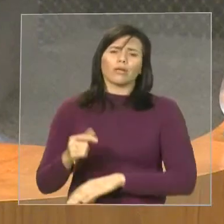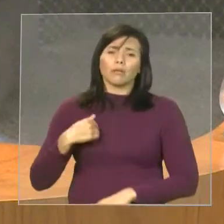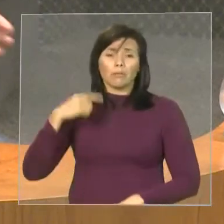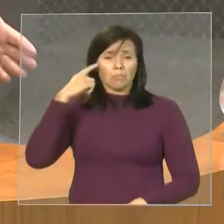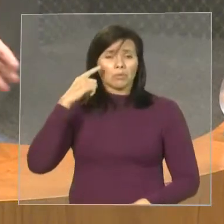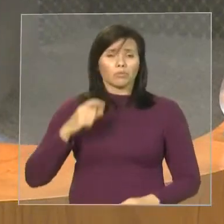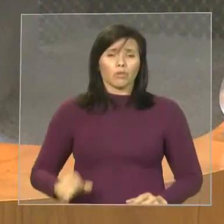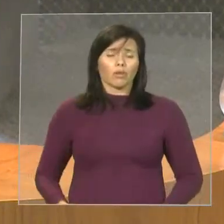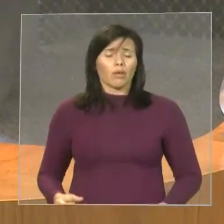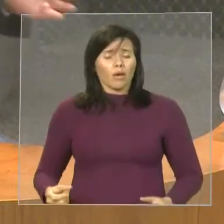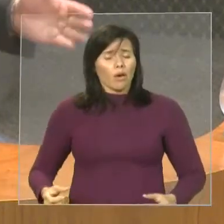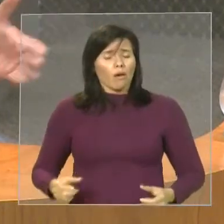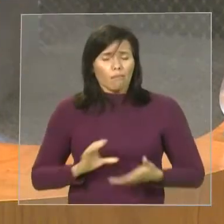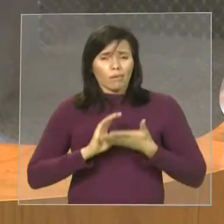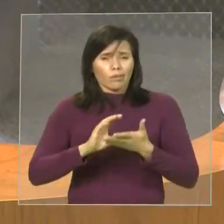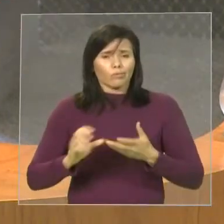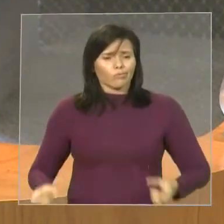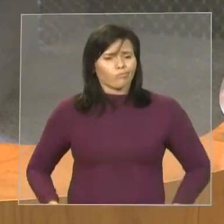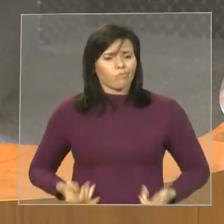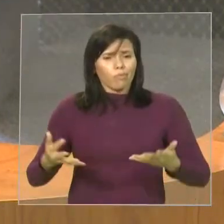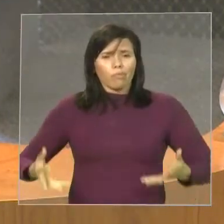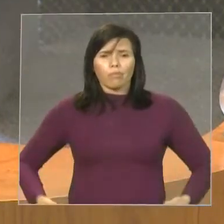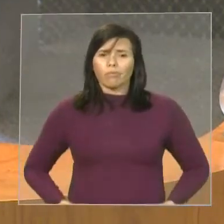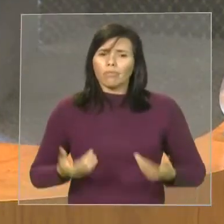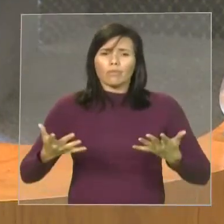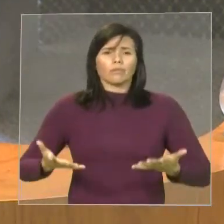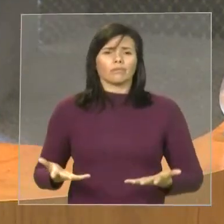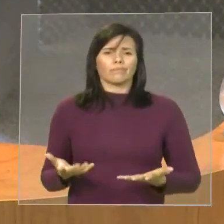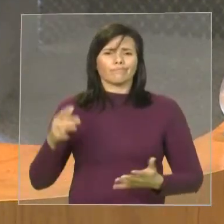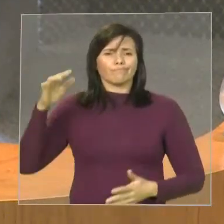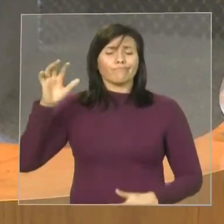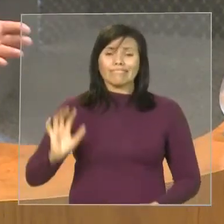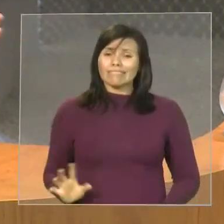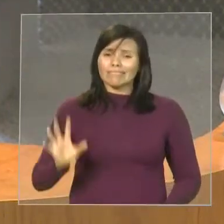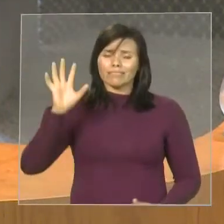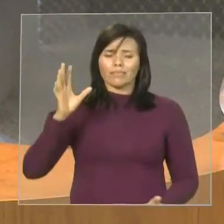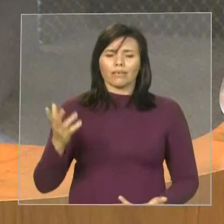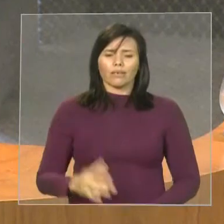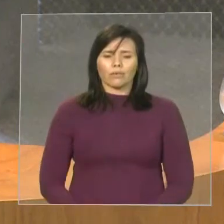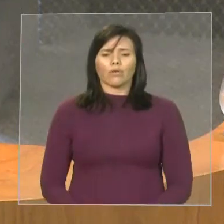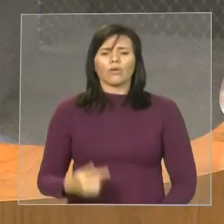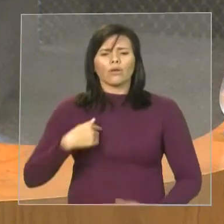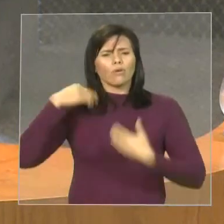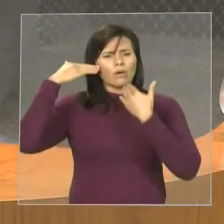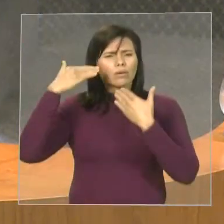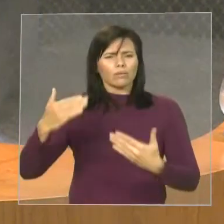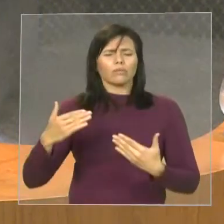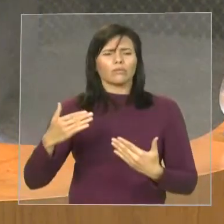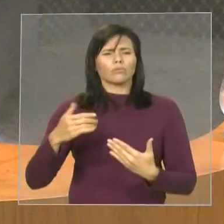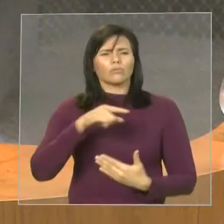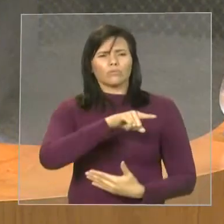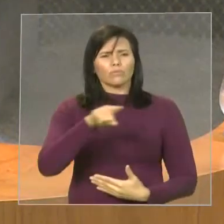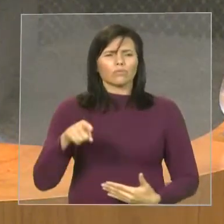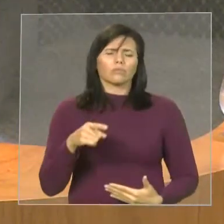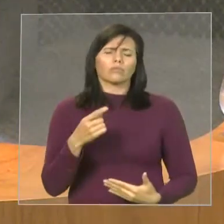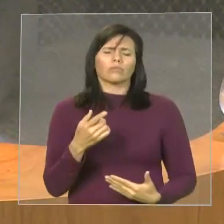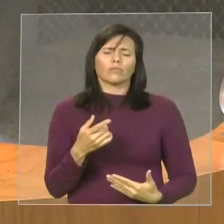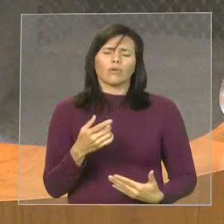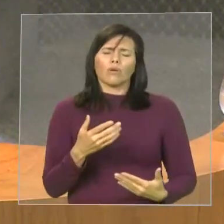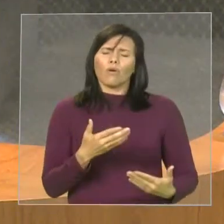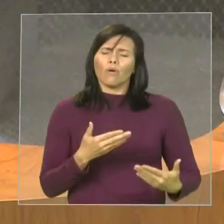decisão imediatista que prejudique a composição dos blocos aqui na casa e agradeço de maneira